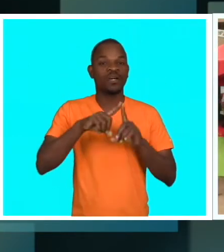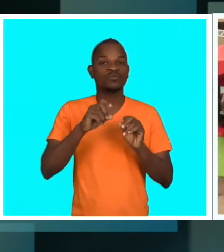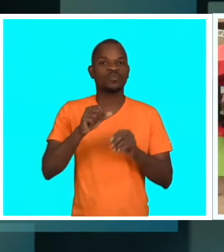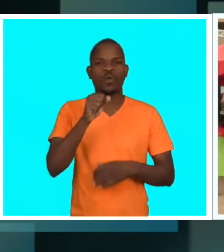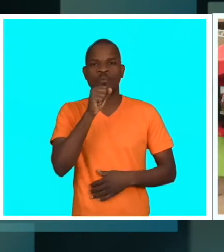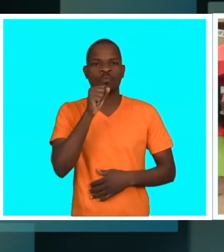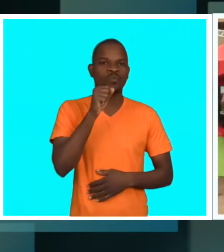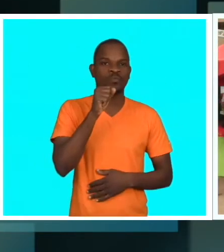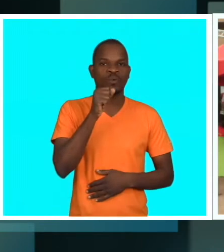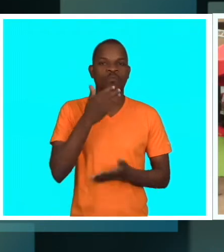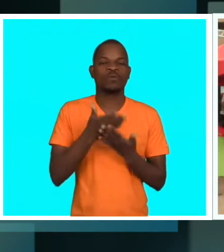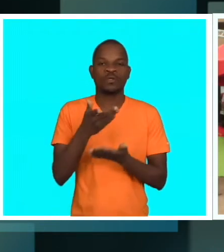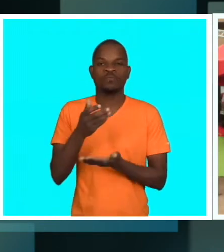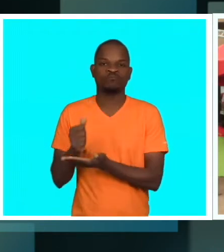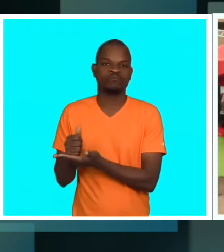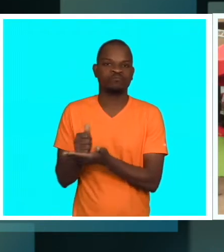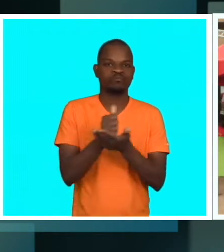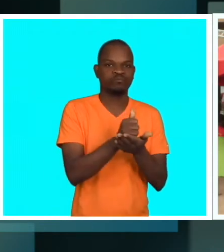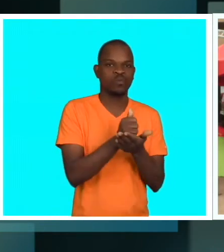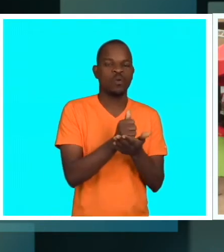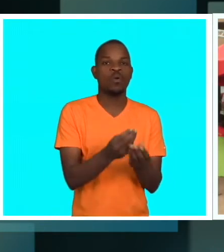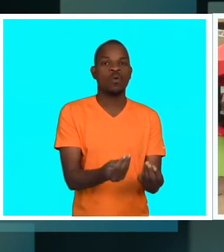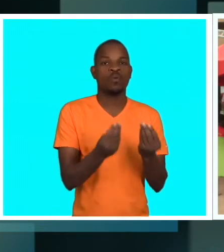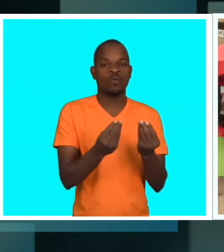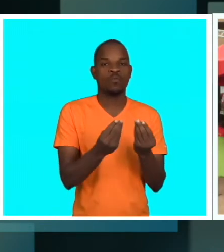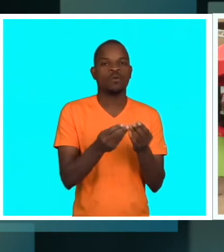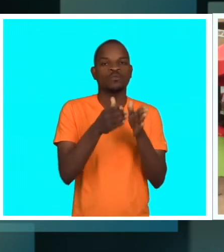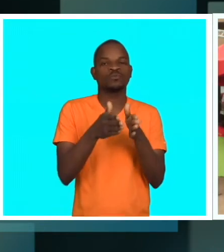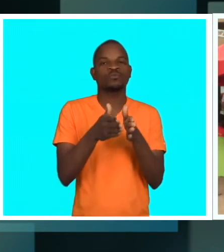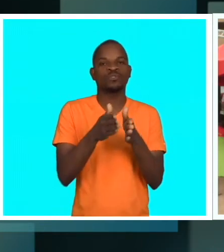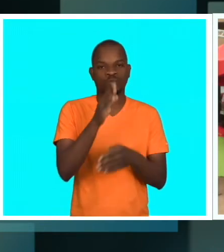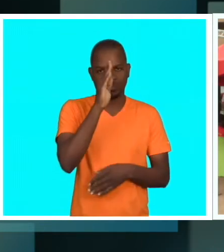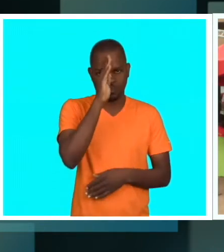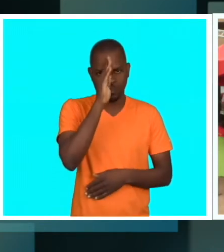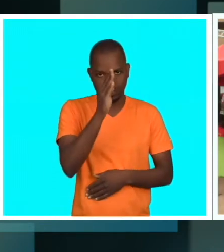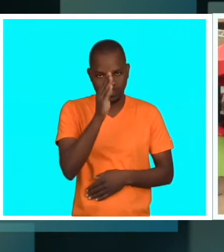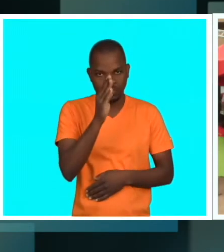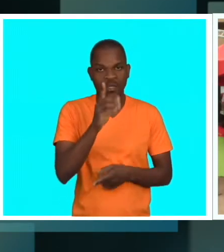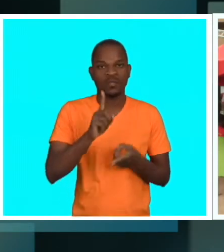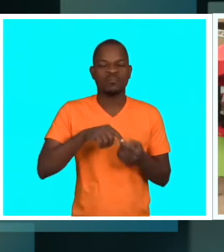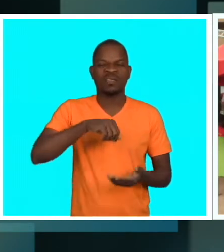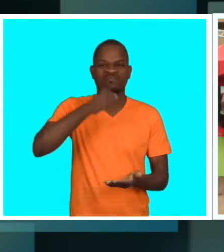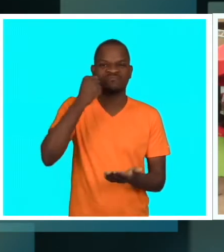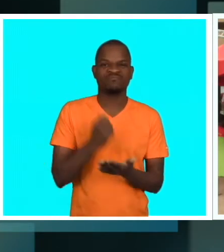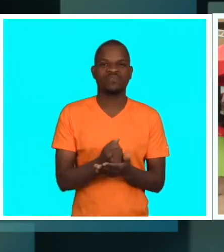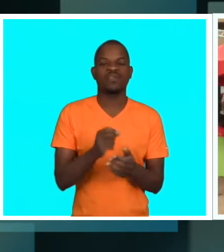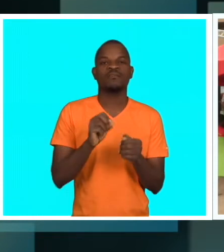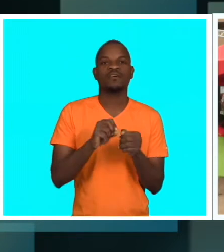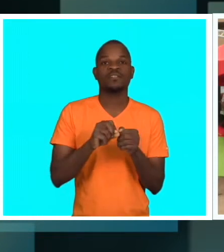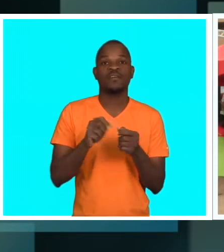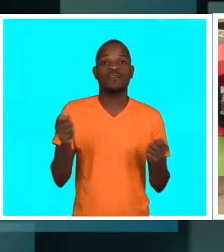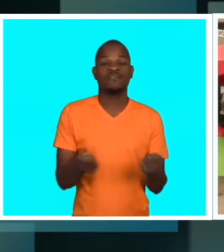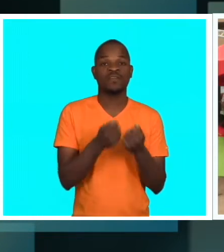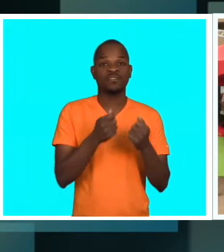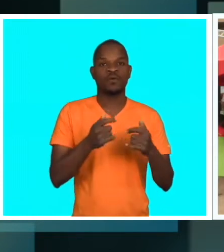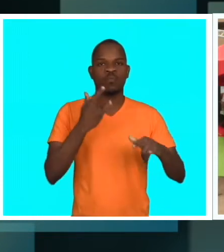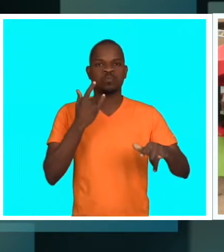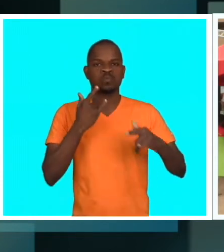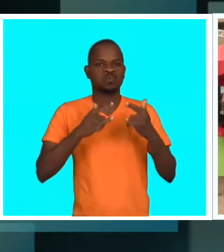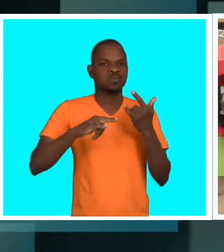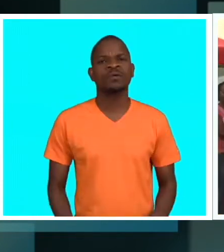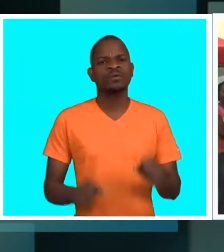a música influencia muito na forma, no modo e comportamento dos jovens, então decidimos realizar o festival